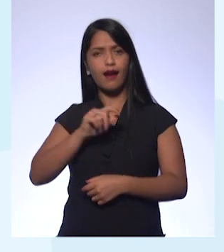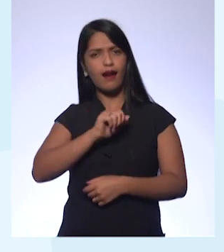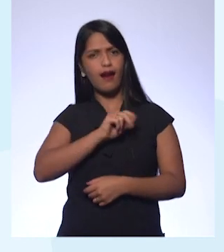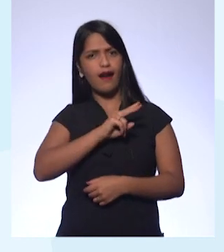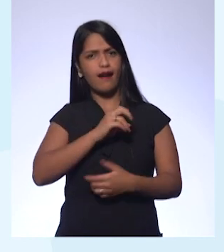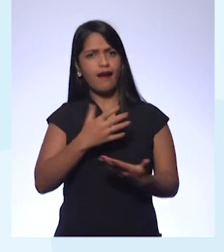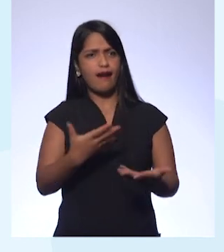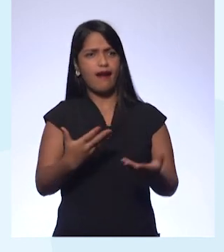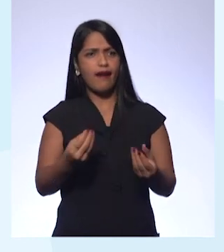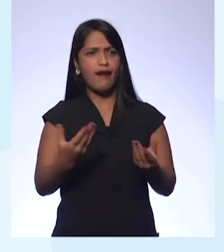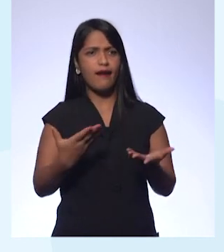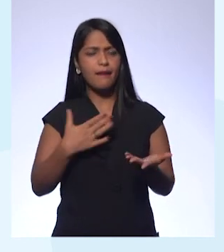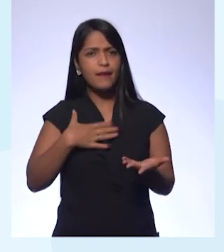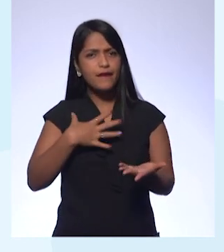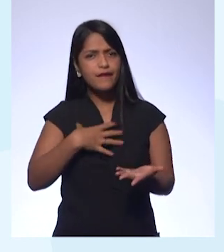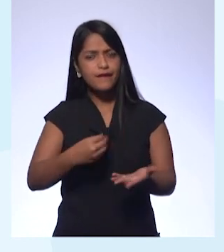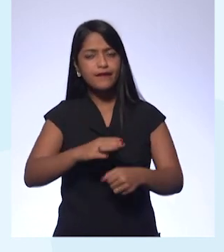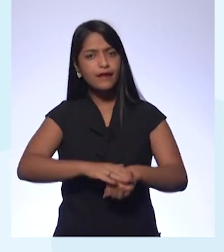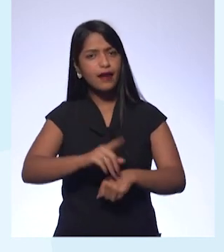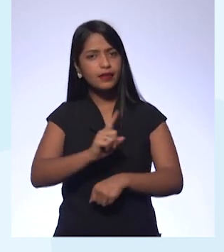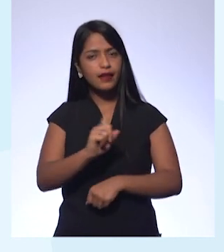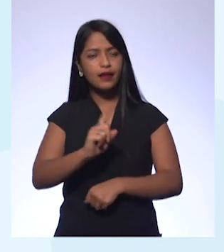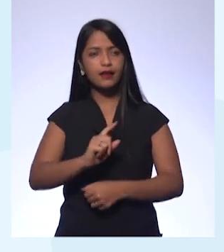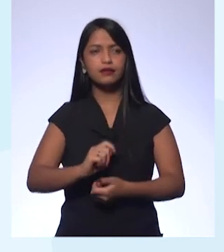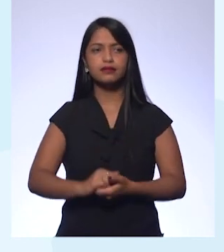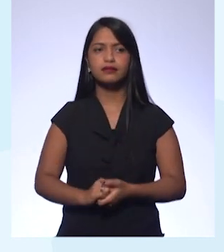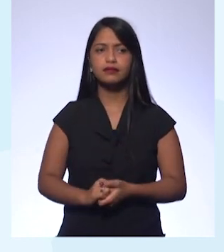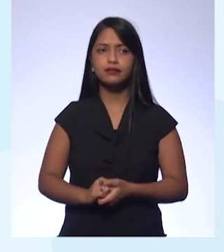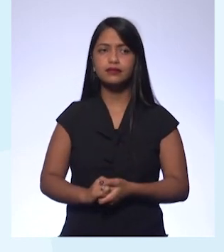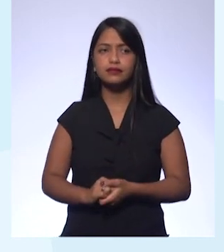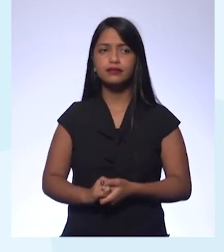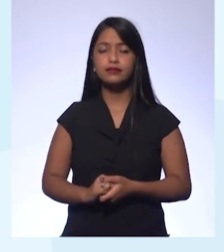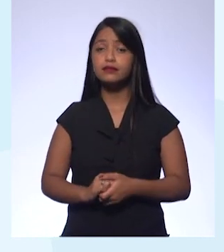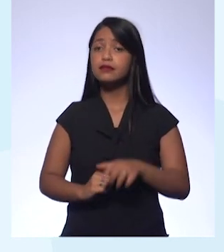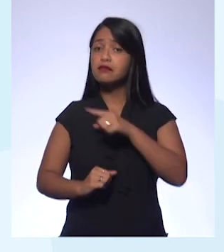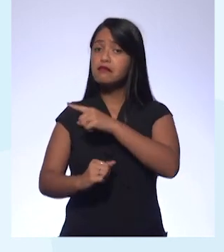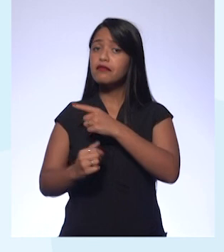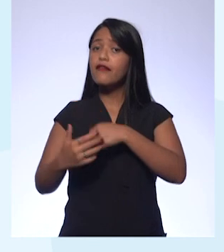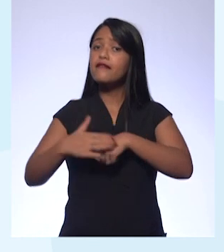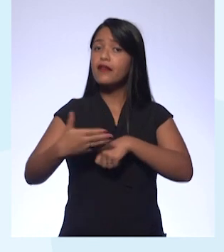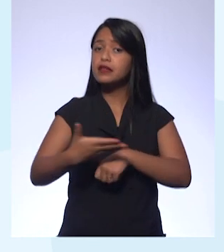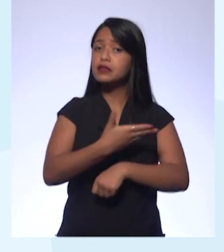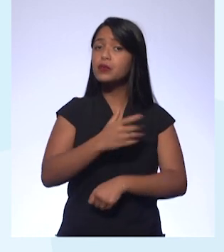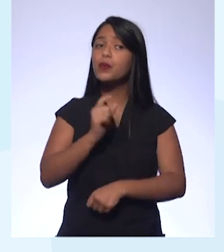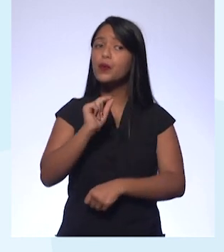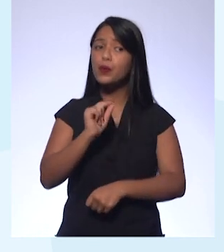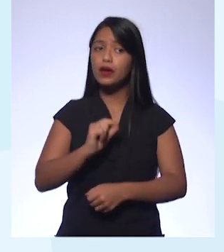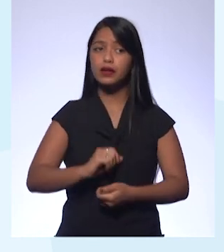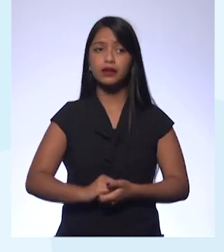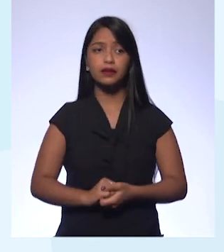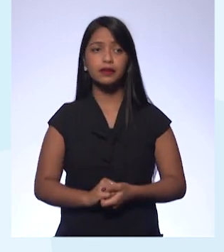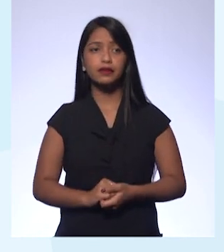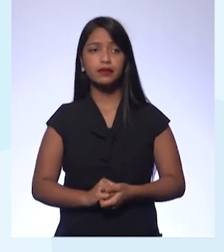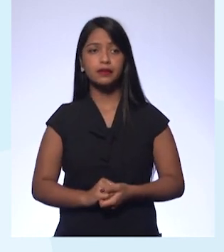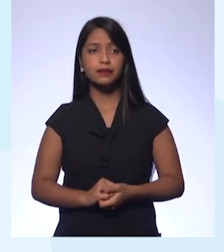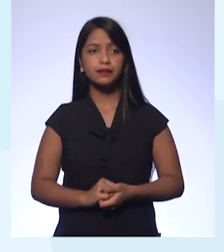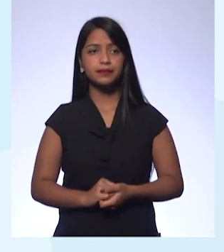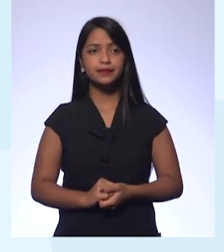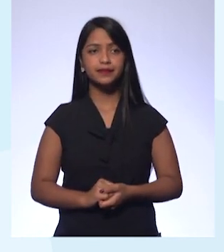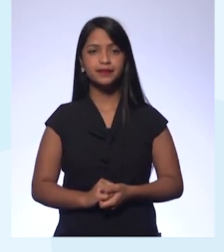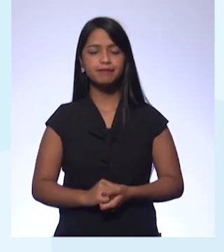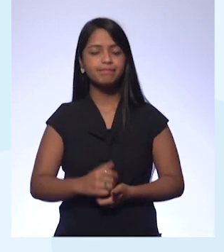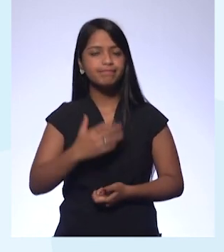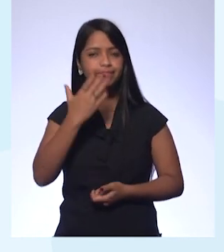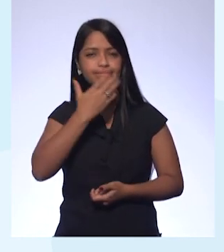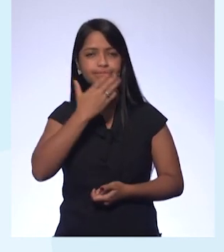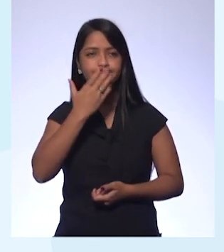E o que filho meu faz isso não? O que tu vai fazer com ele, mainha? Ele vai o quê? Calma que eu não consegui